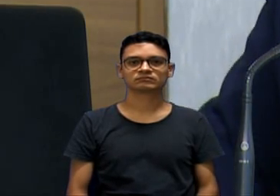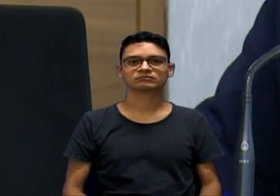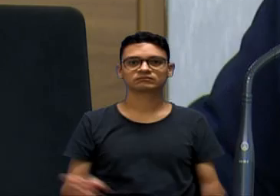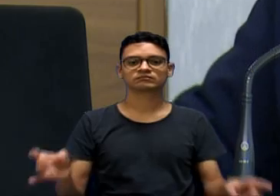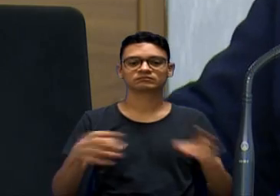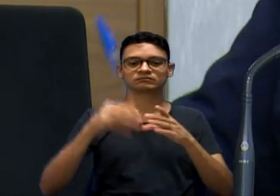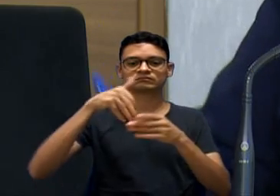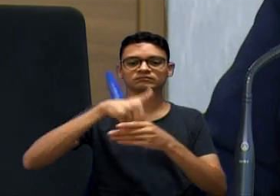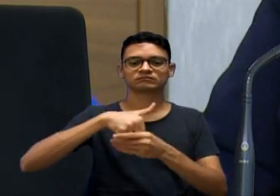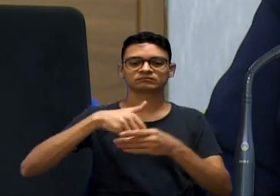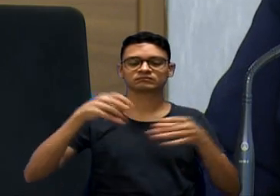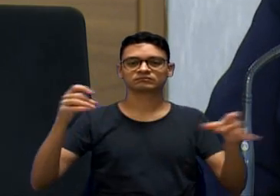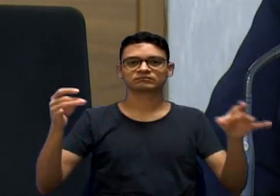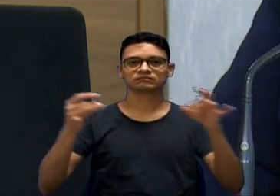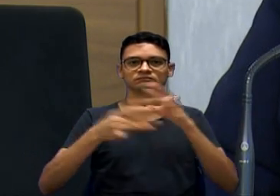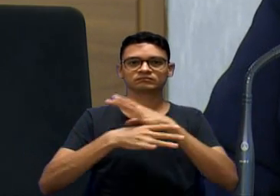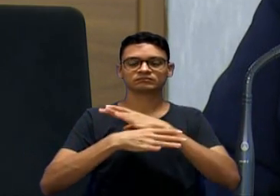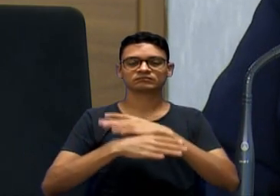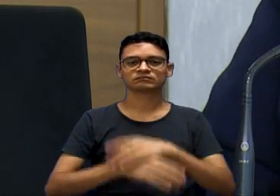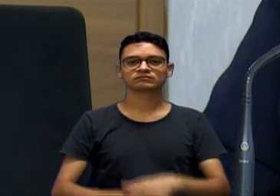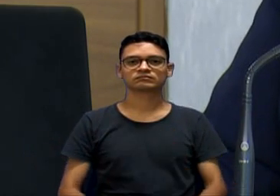Encerrada a votação.